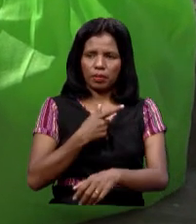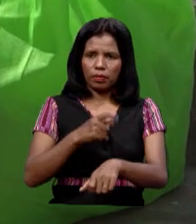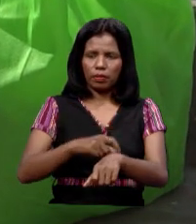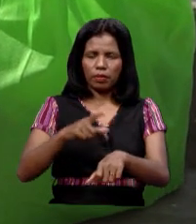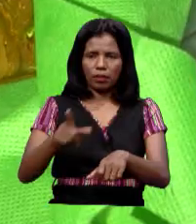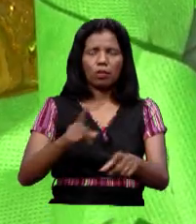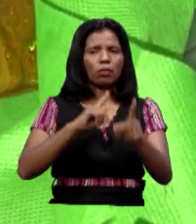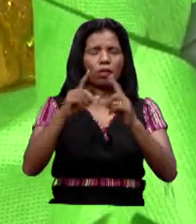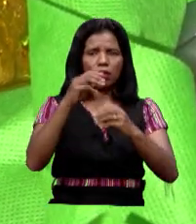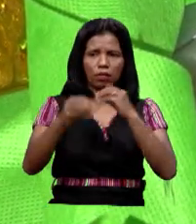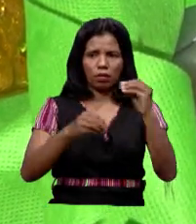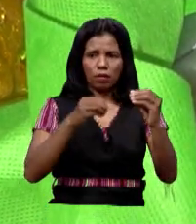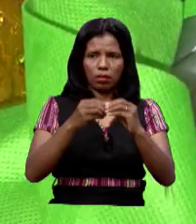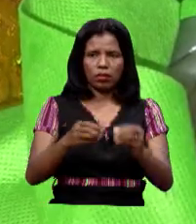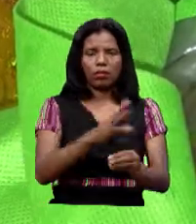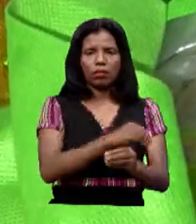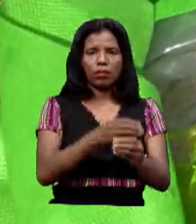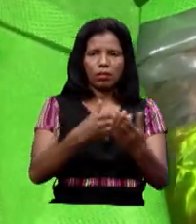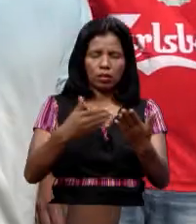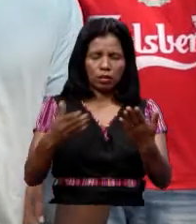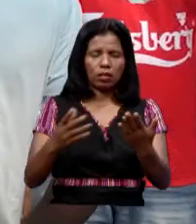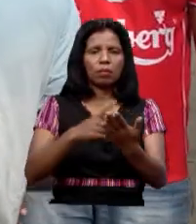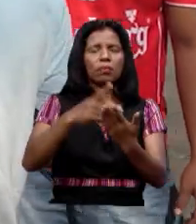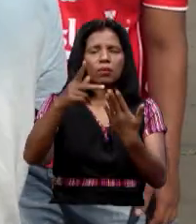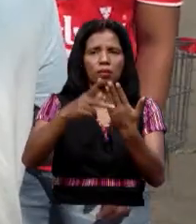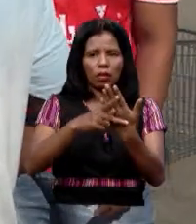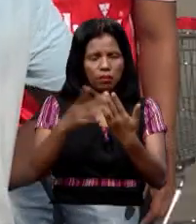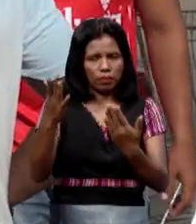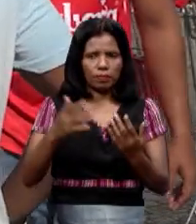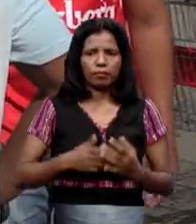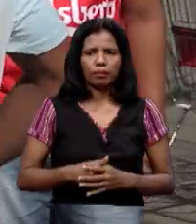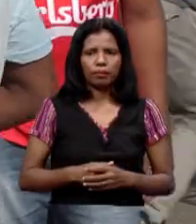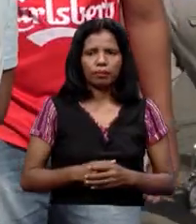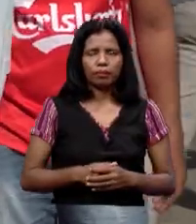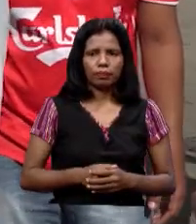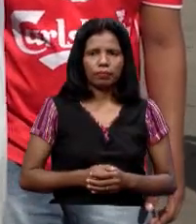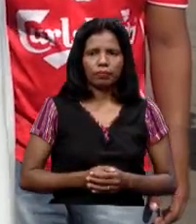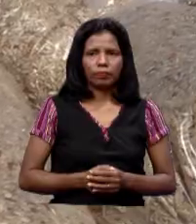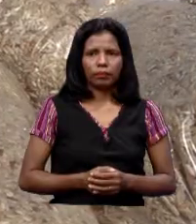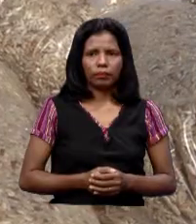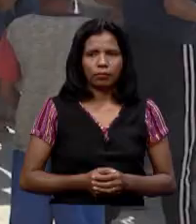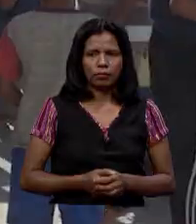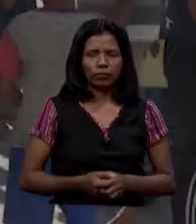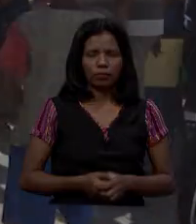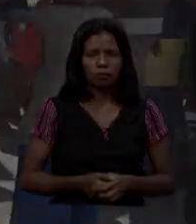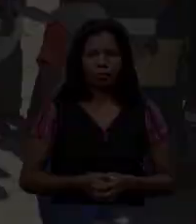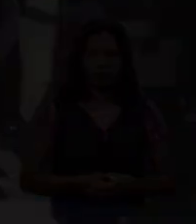mas questiona qualidade produto e a programa cesta básica. Dilma Suzetti e Hilário Guzmão, GMN.